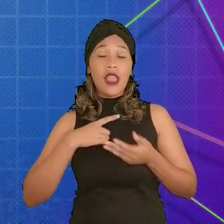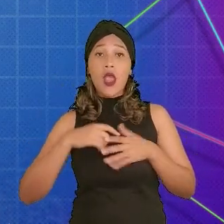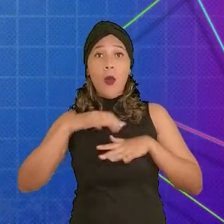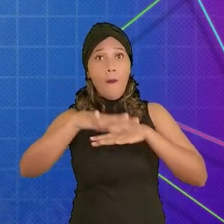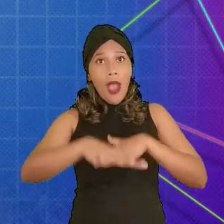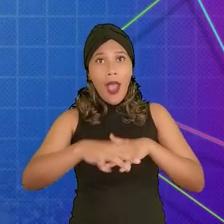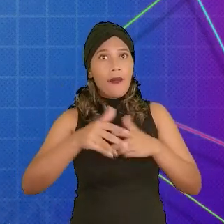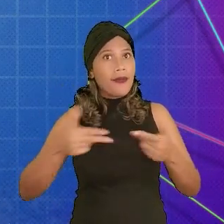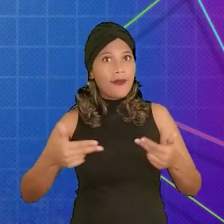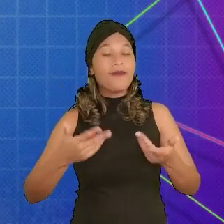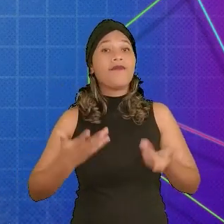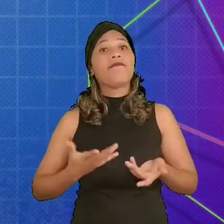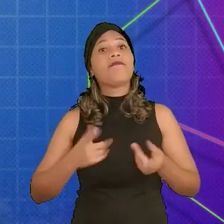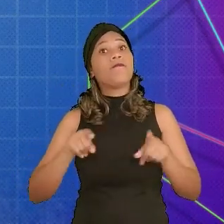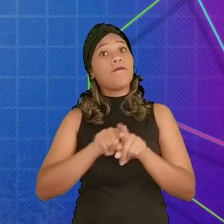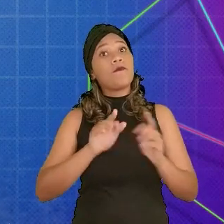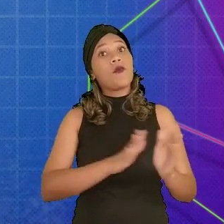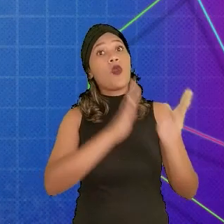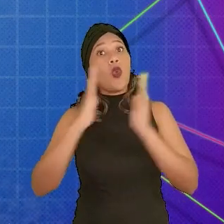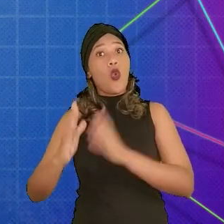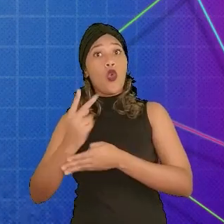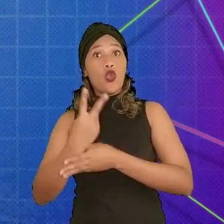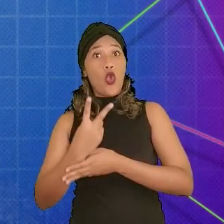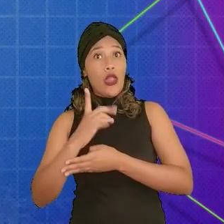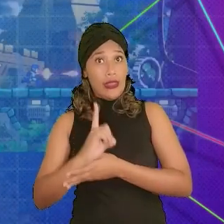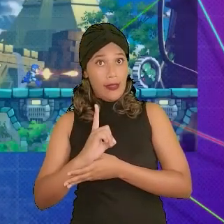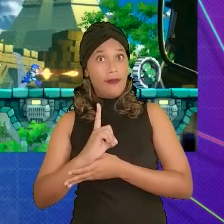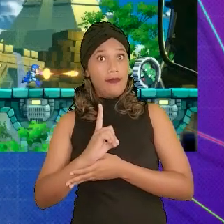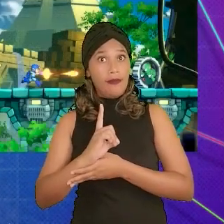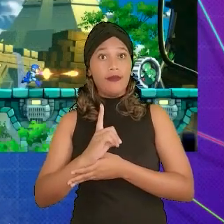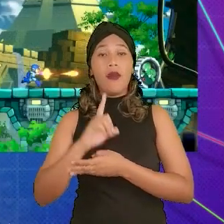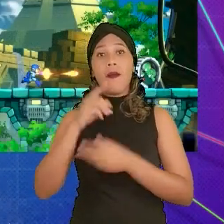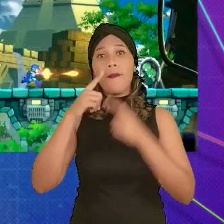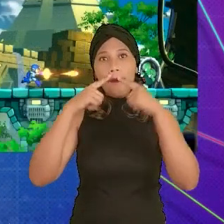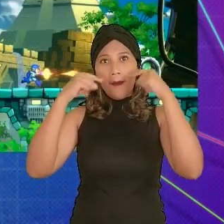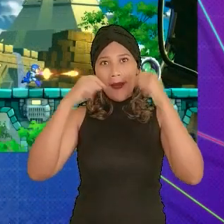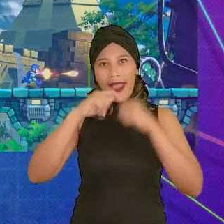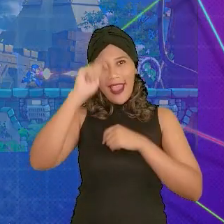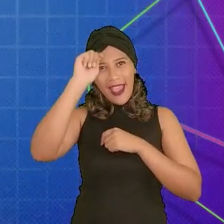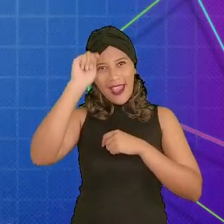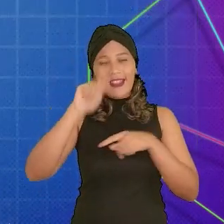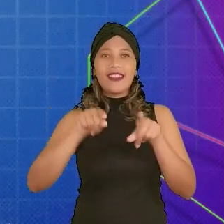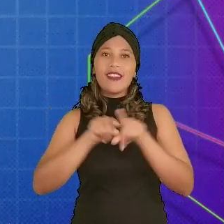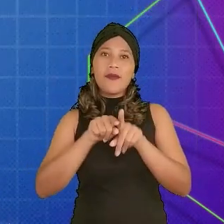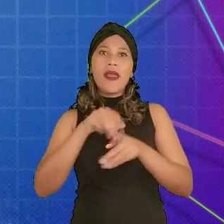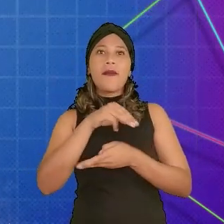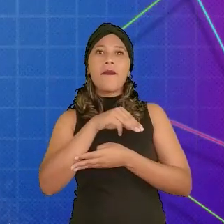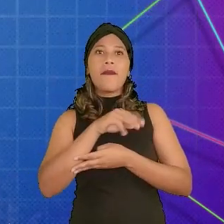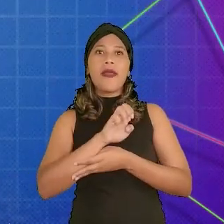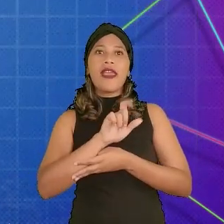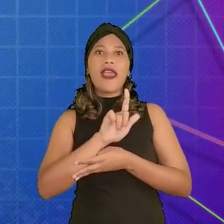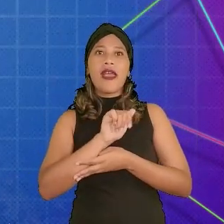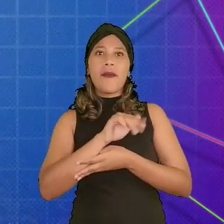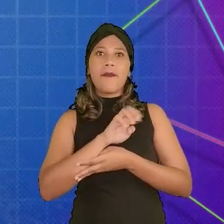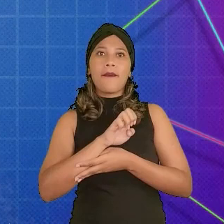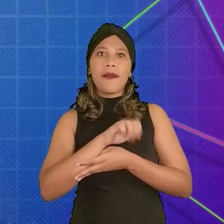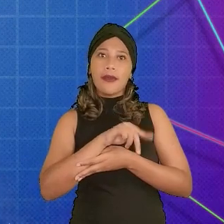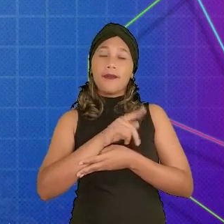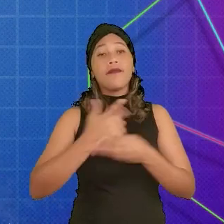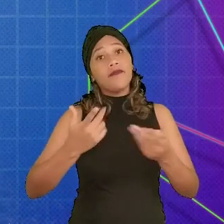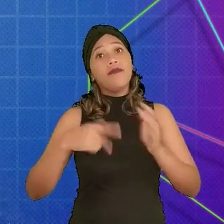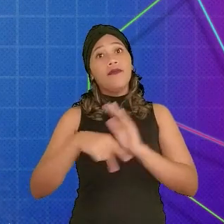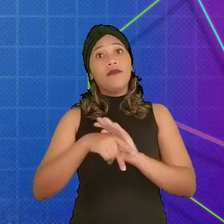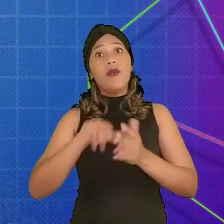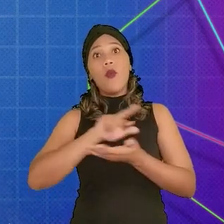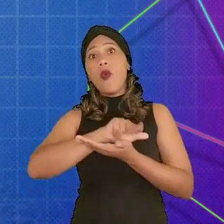ou mapas. Outro ponto são os jogos em 2D de plataforma, como Mario e Mega Man. Os jogos são bem diferentes, mas têm